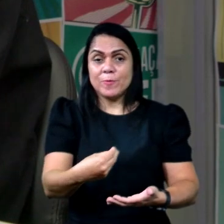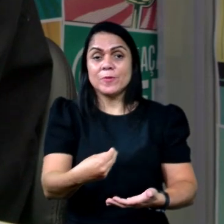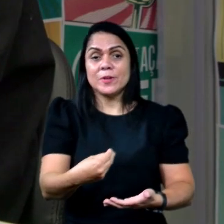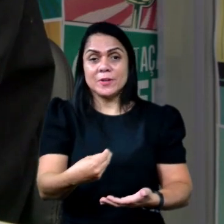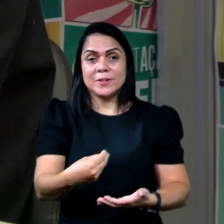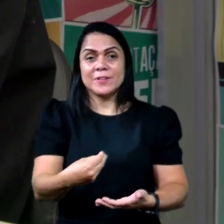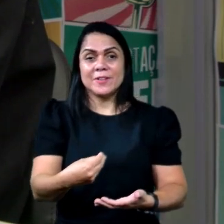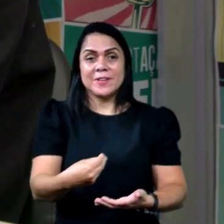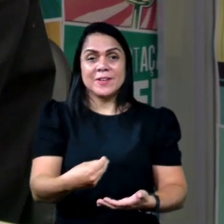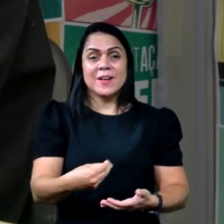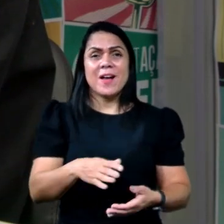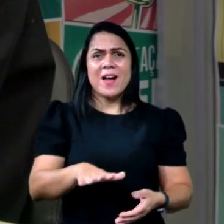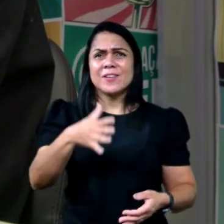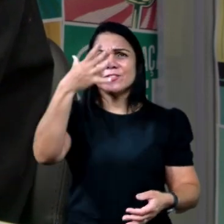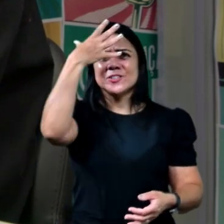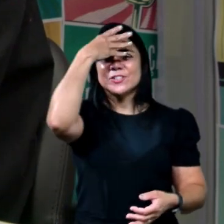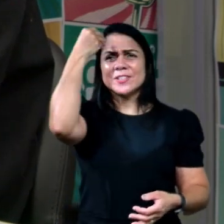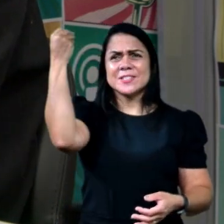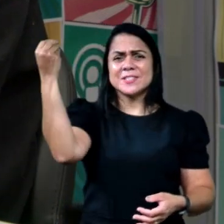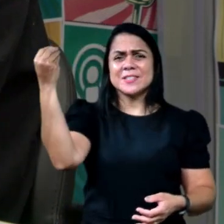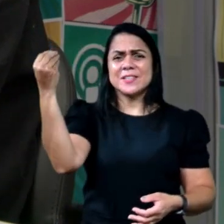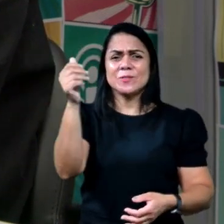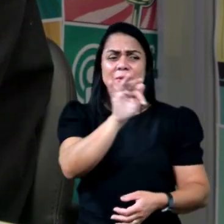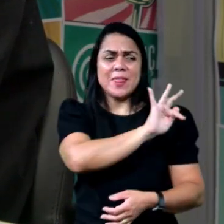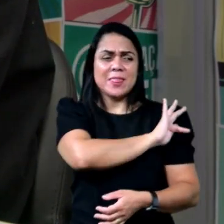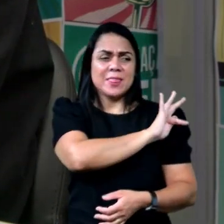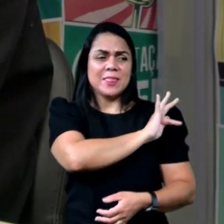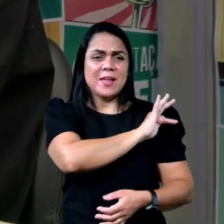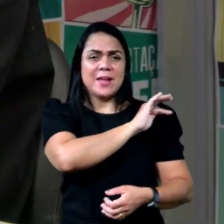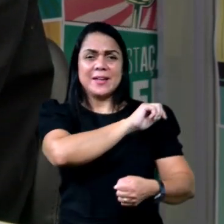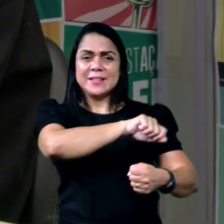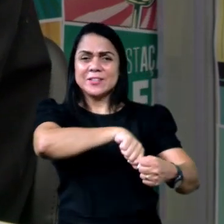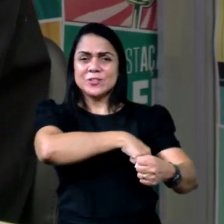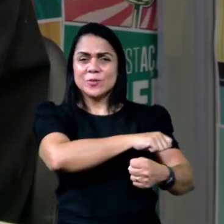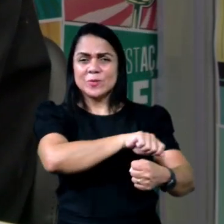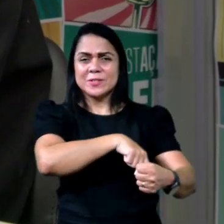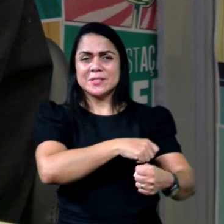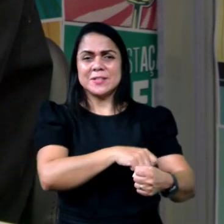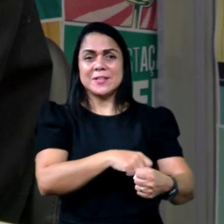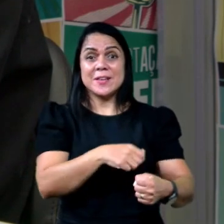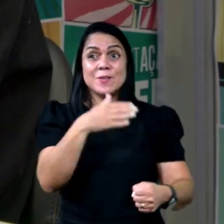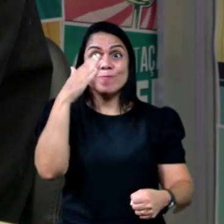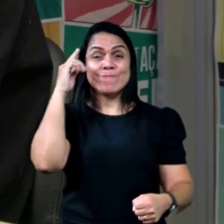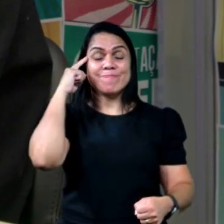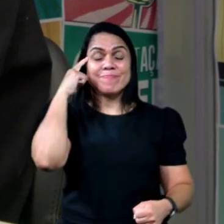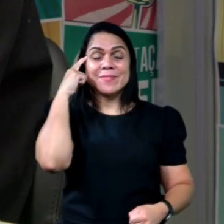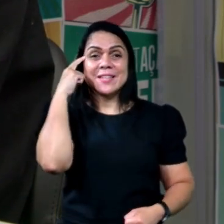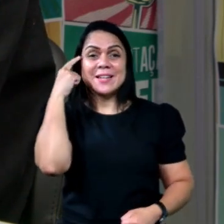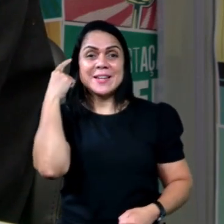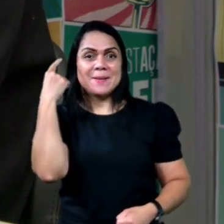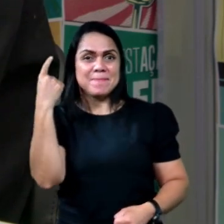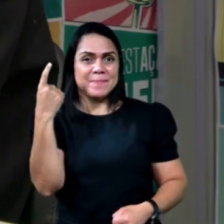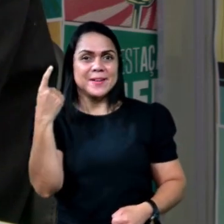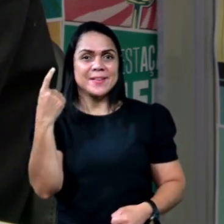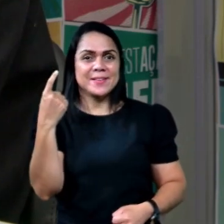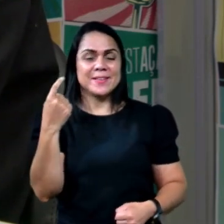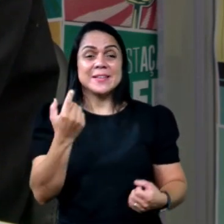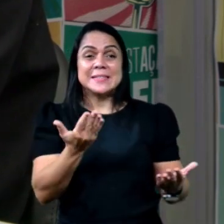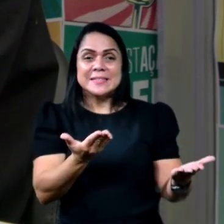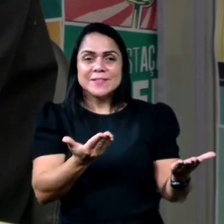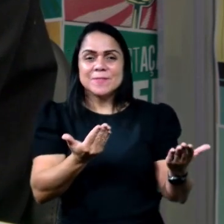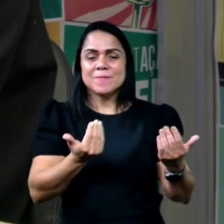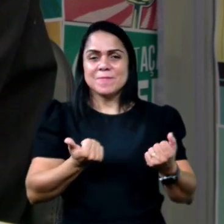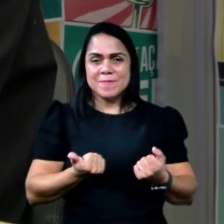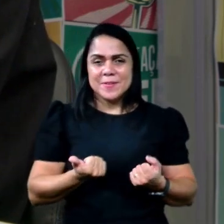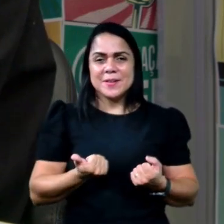técnica de cozinha na época. Mas eu fiz toda a comida do meu filho e congelei, e eu lembrava. Então, o que eu digo? Venham para